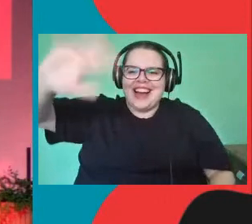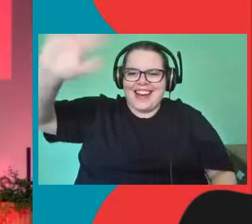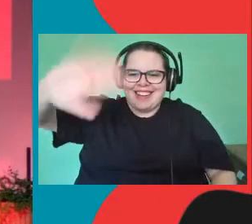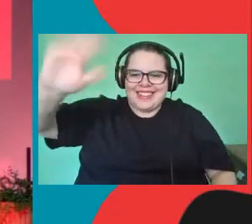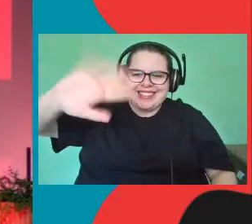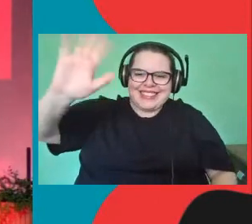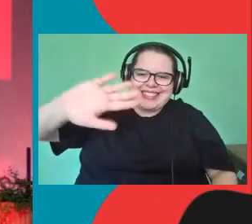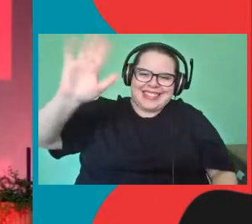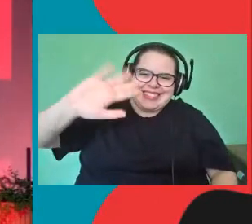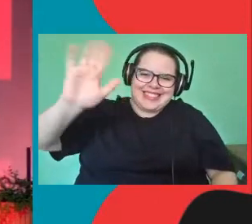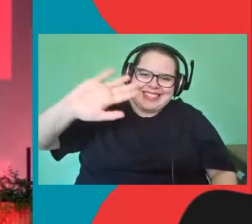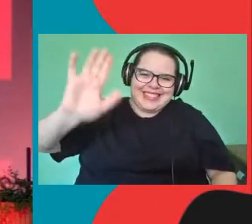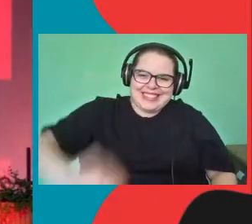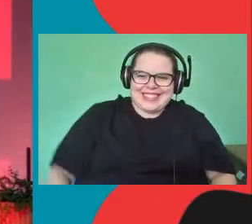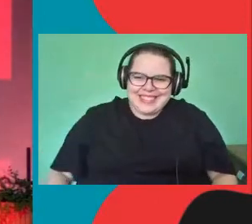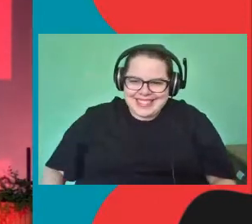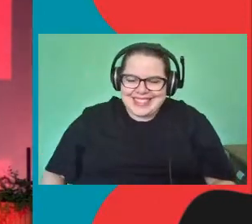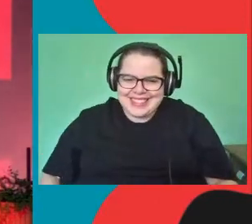tchau. Tchau.